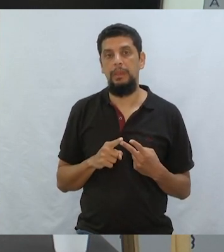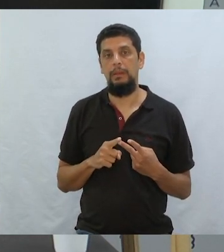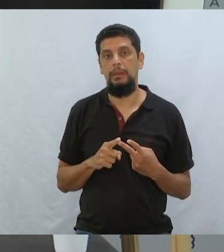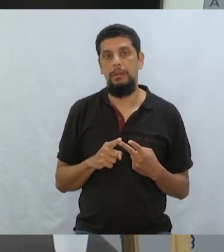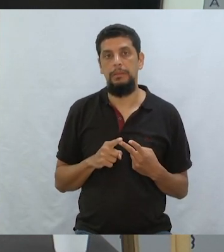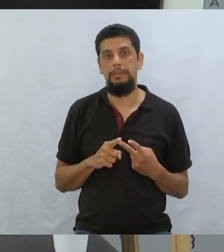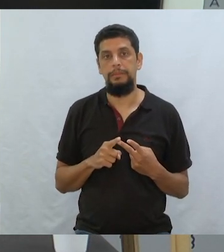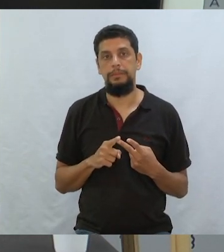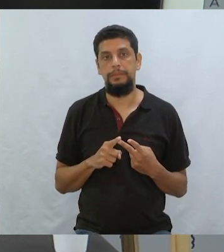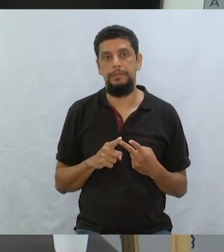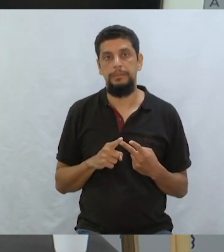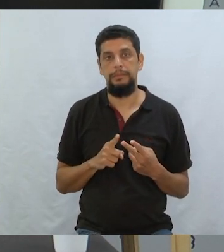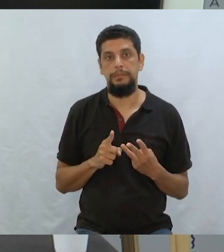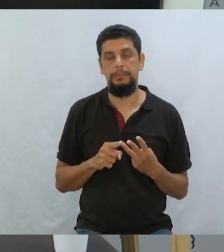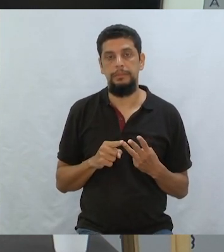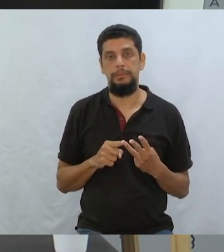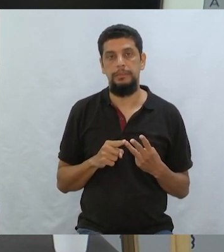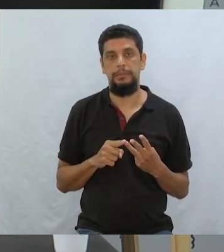dois,